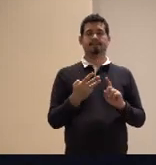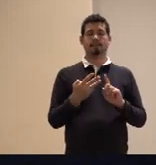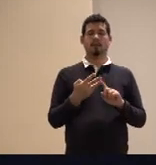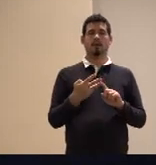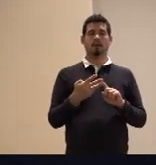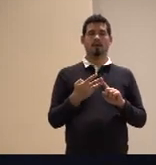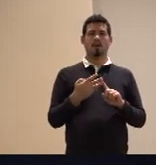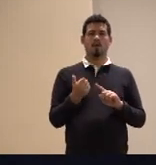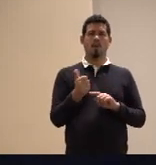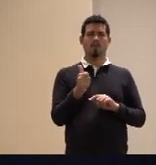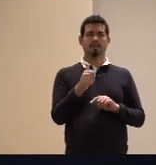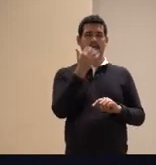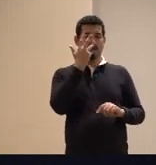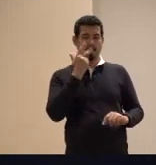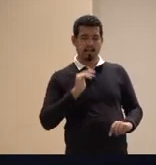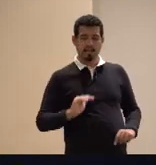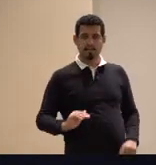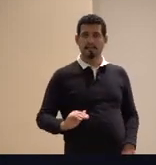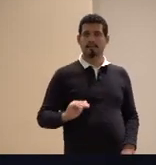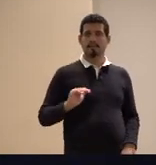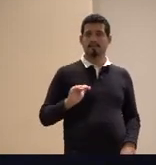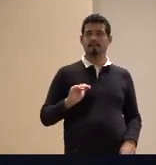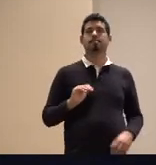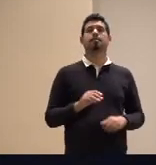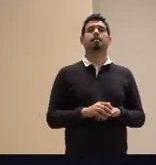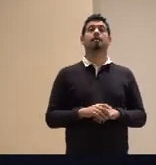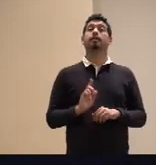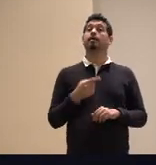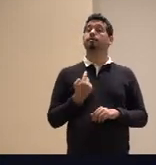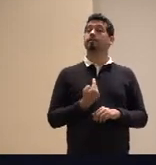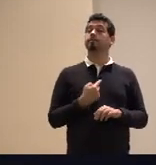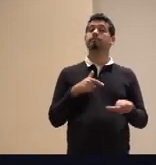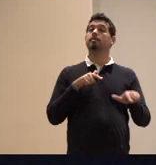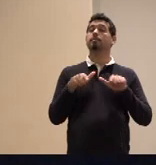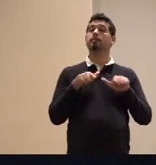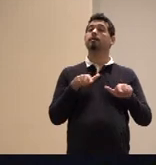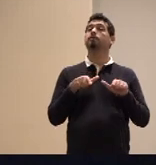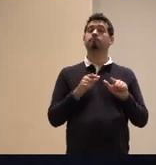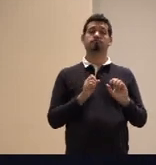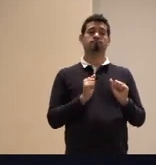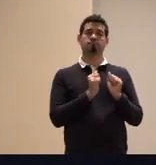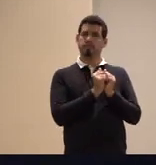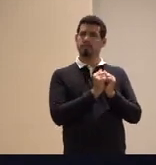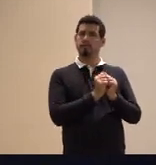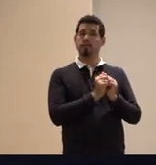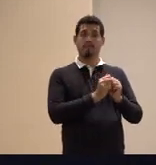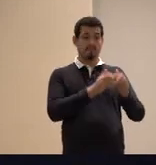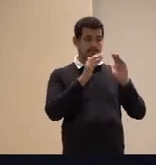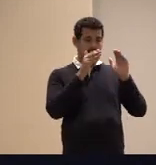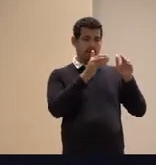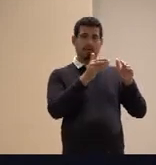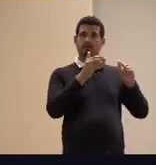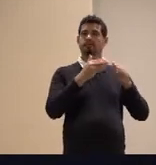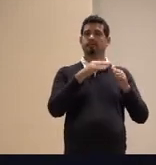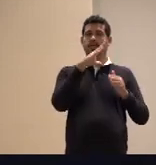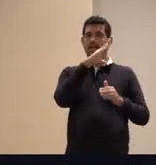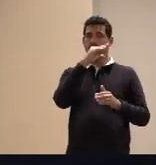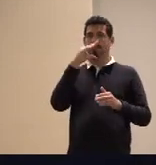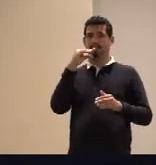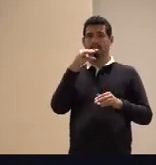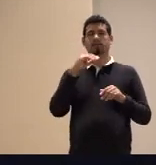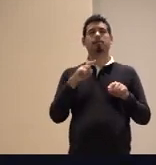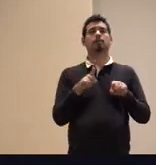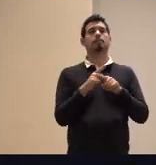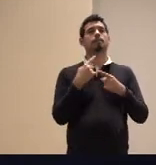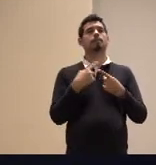11 são crianças. E nós estamos trabalhando justamente com isso, principalmente com os adolescentes agora, que eles